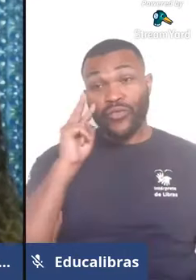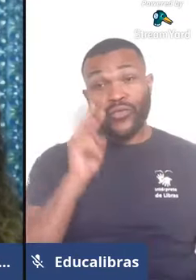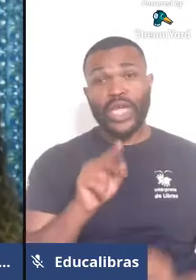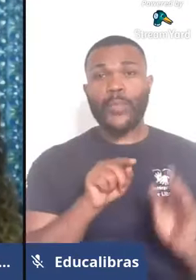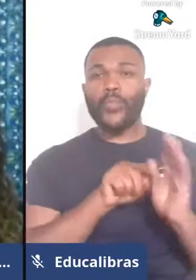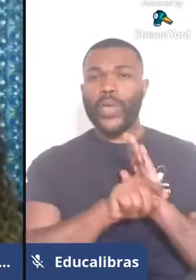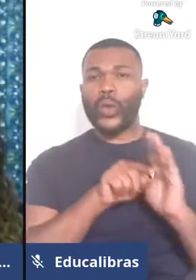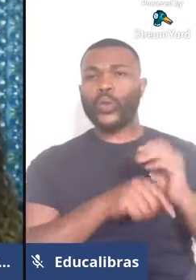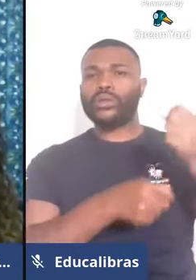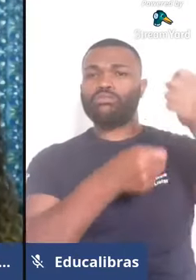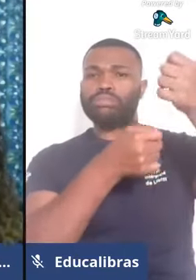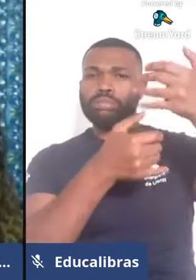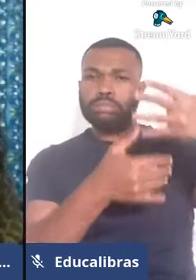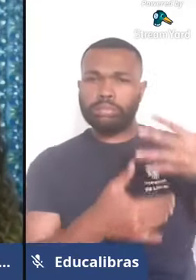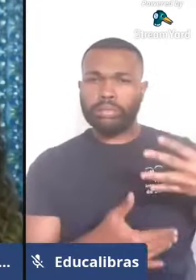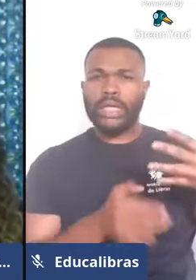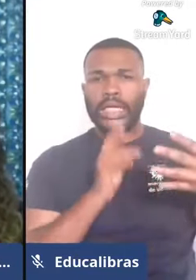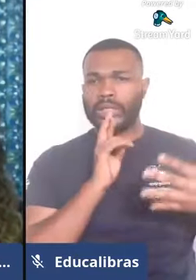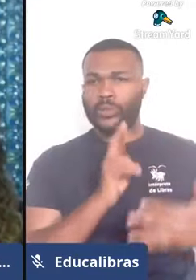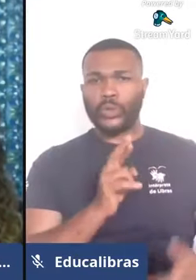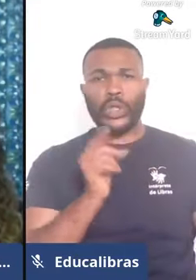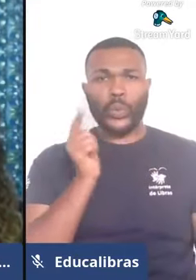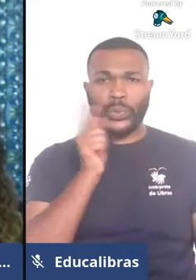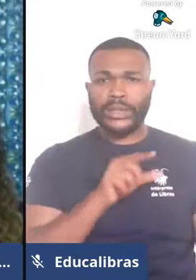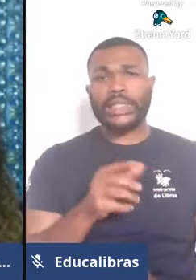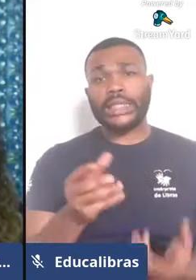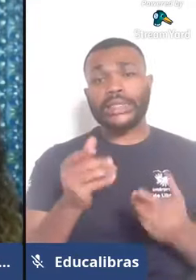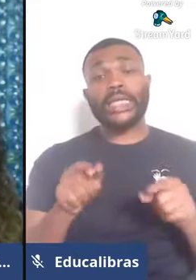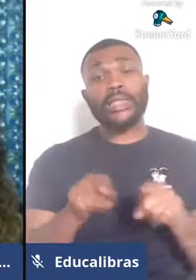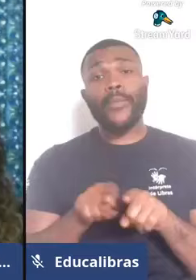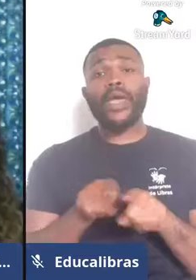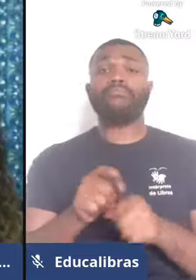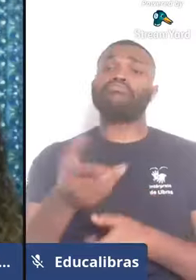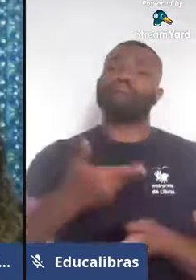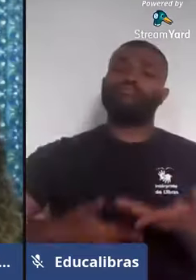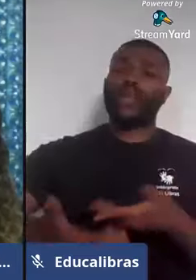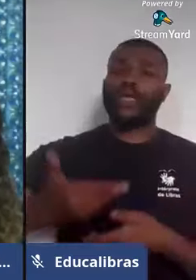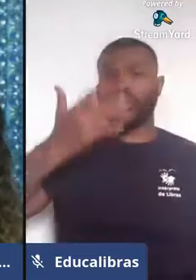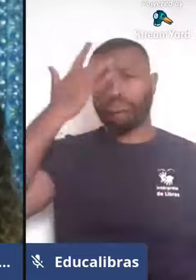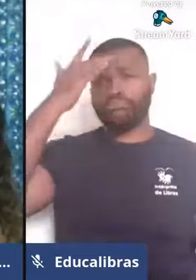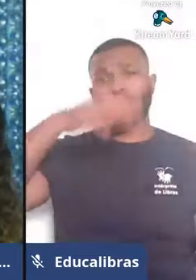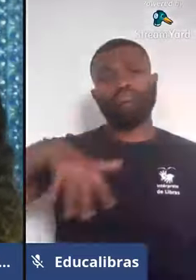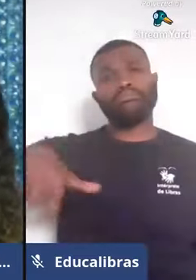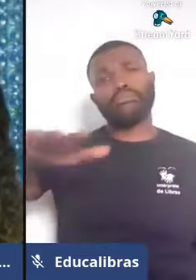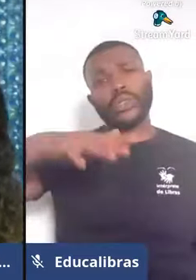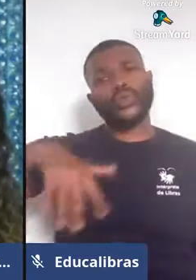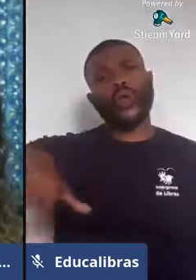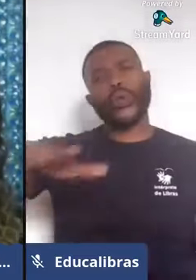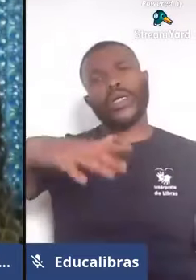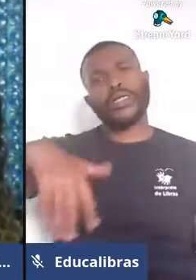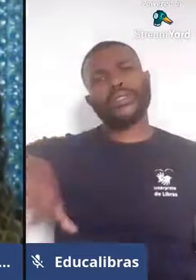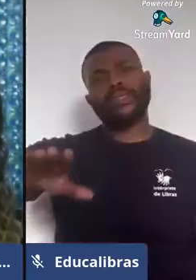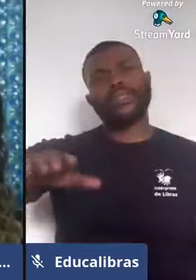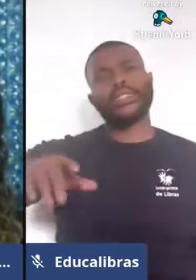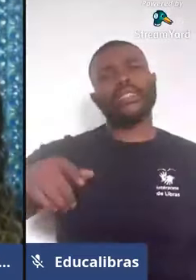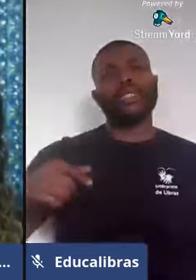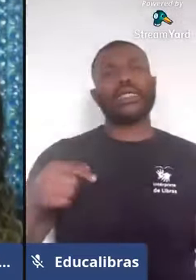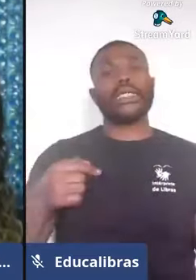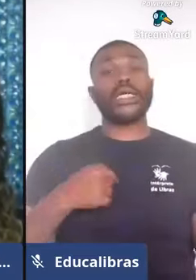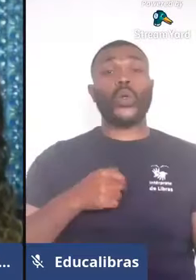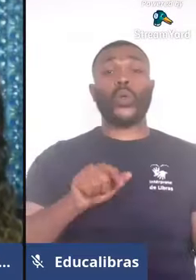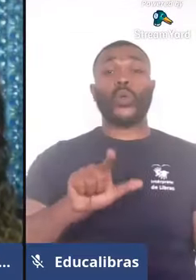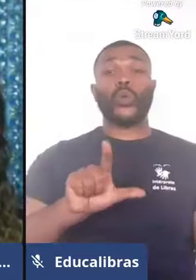gente não conseguiu responder, e se você quiser interagir com as pessoas. Mas eu saio dessa live